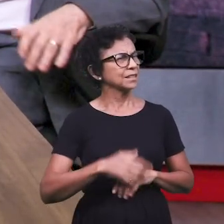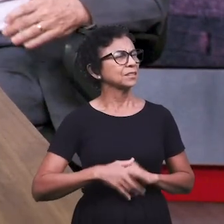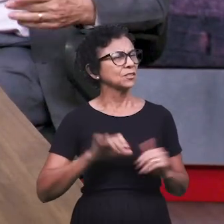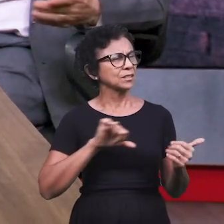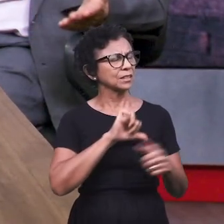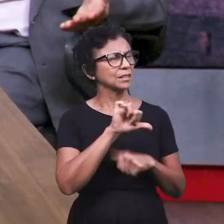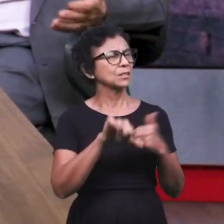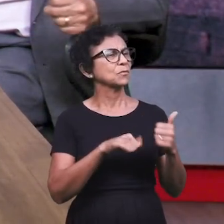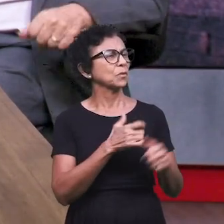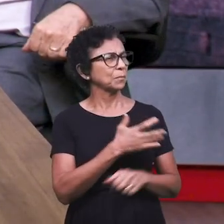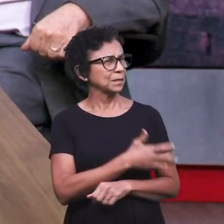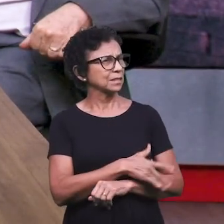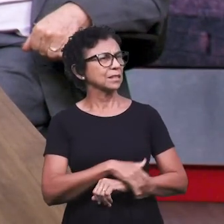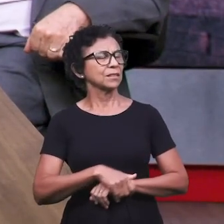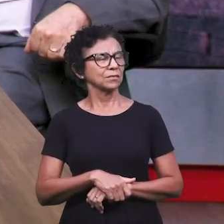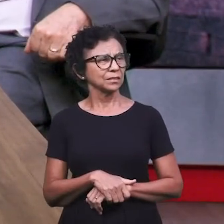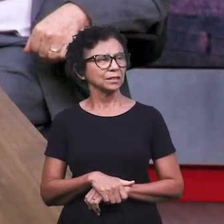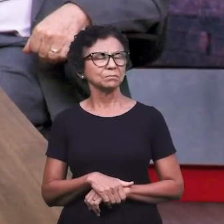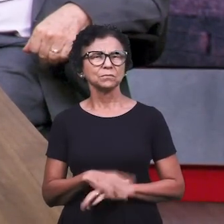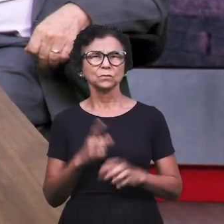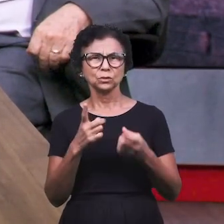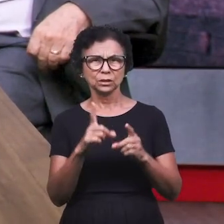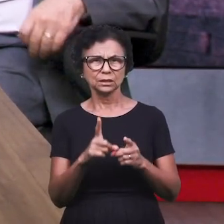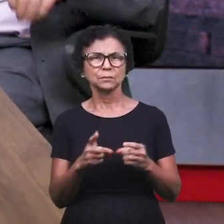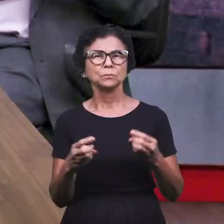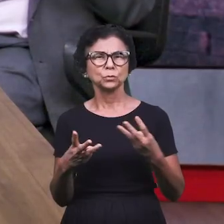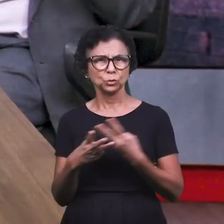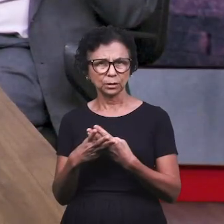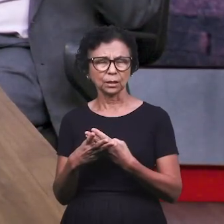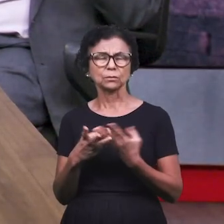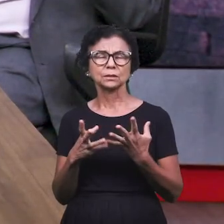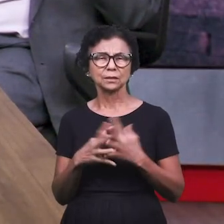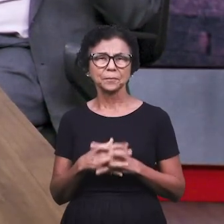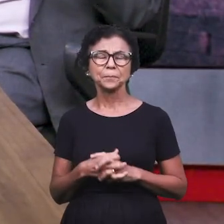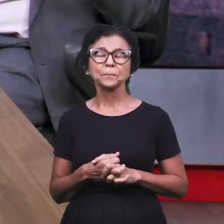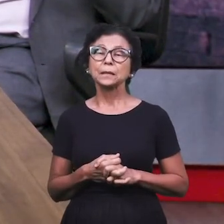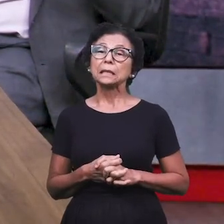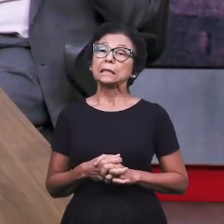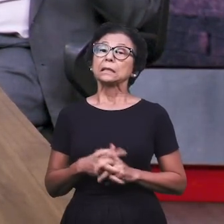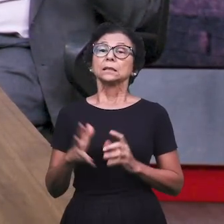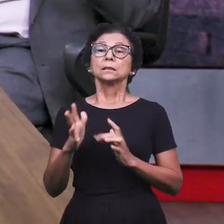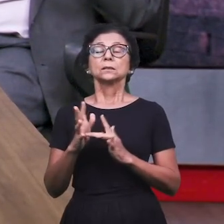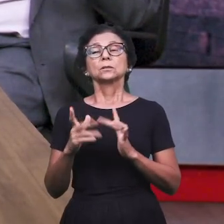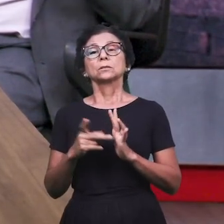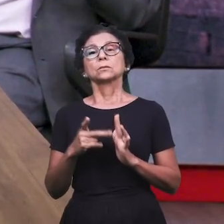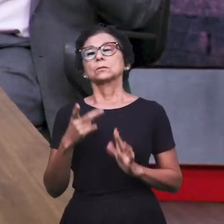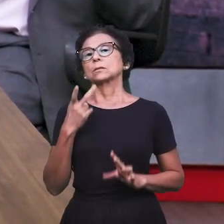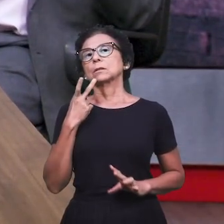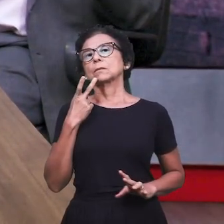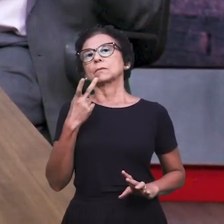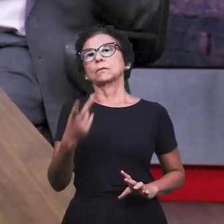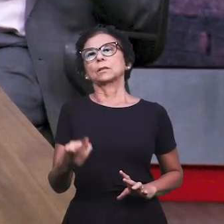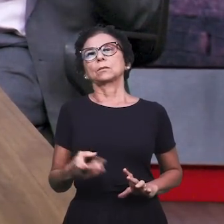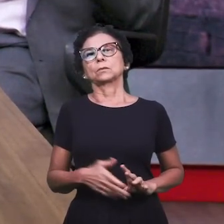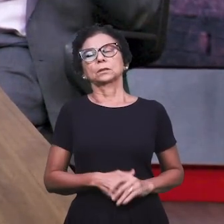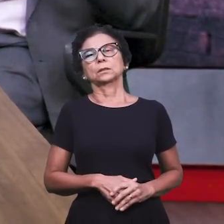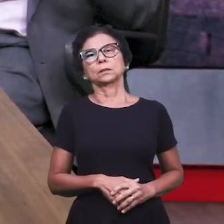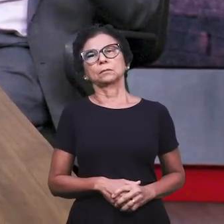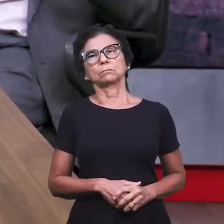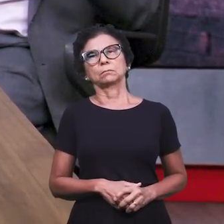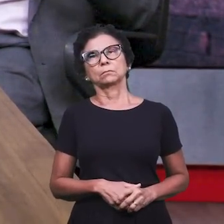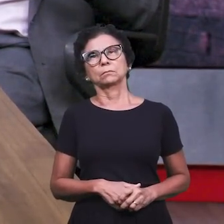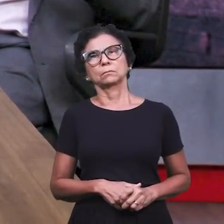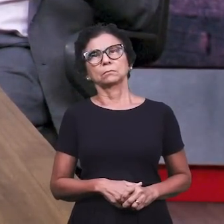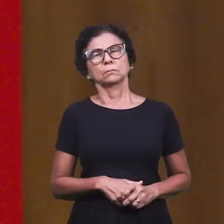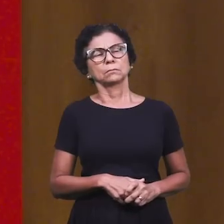judeu, né? Os discípulos eram judeus. E Jesus disse que... Ele perguntou: de onde me conhece? Ele disse: eu